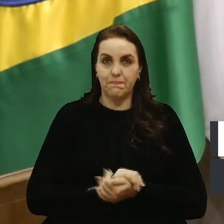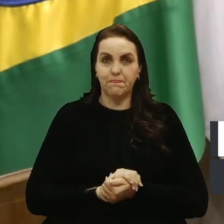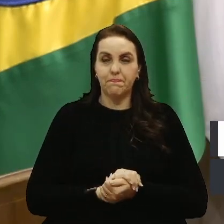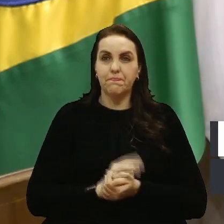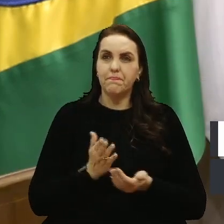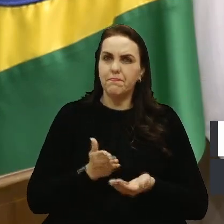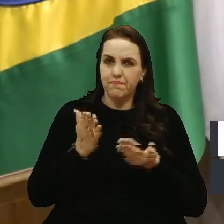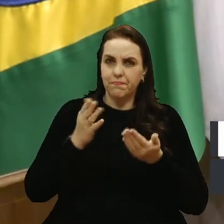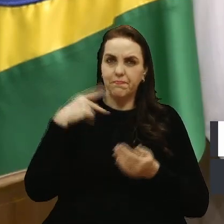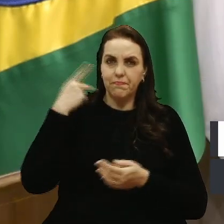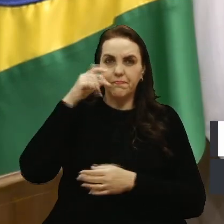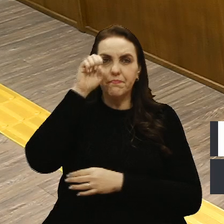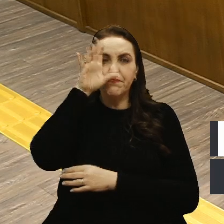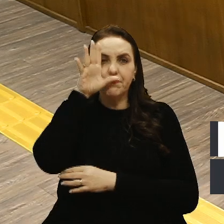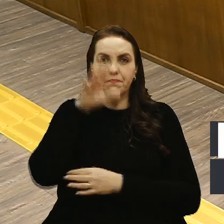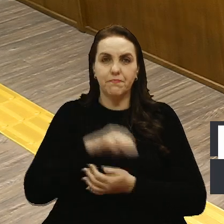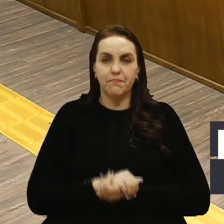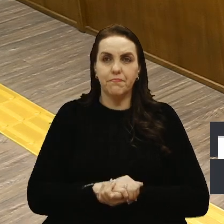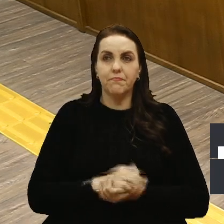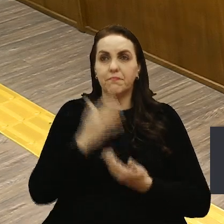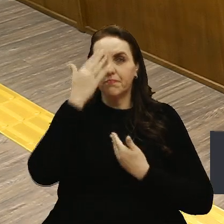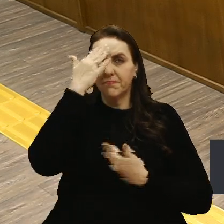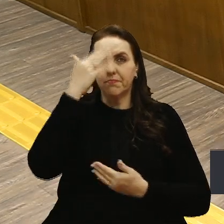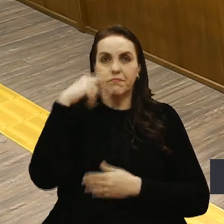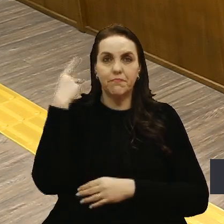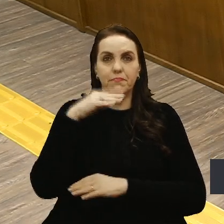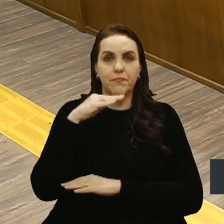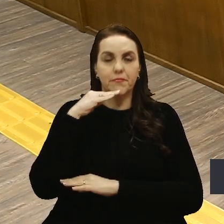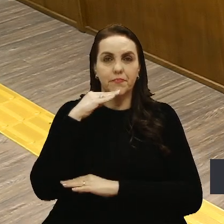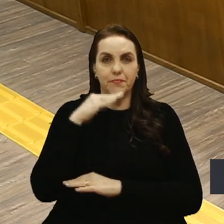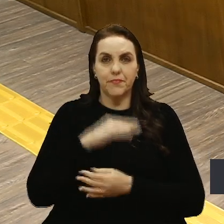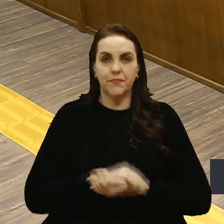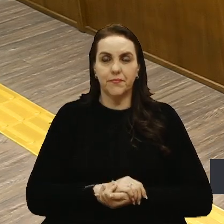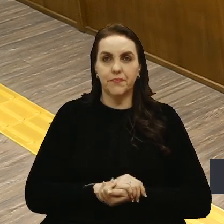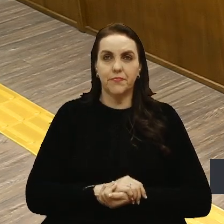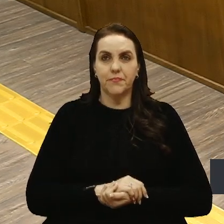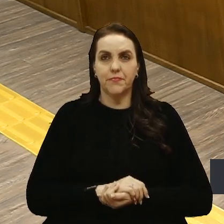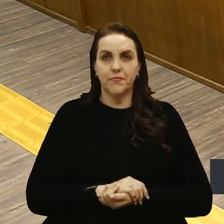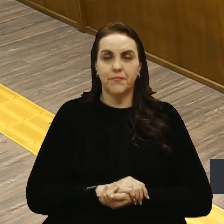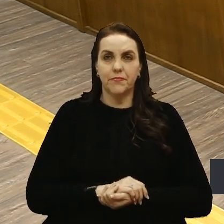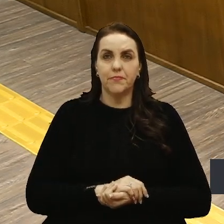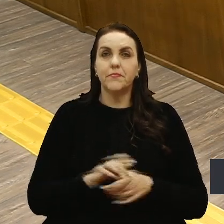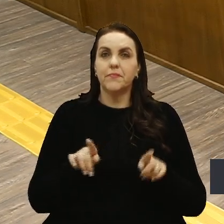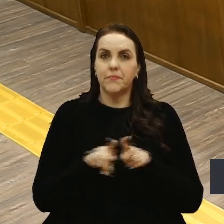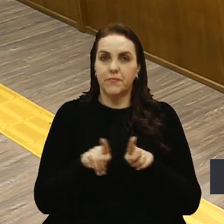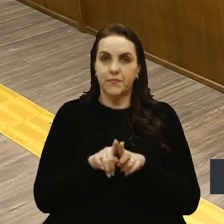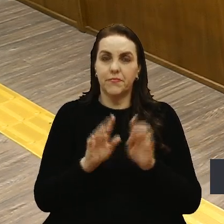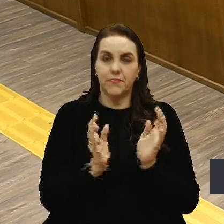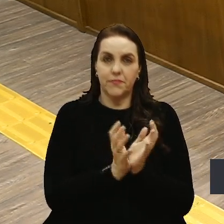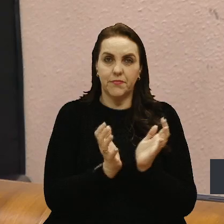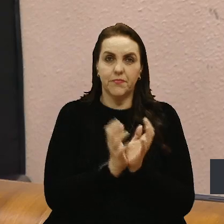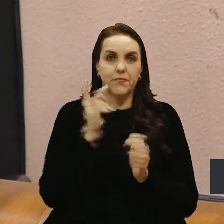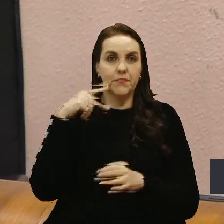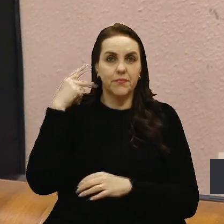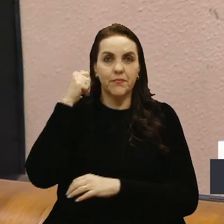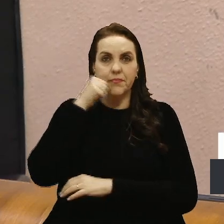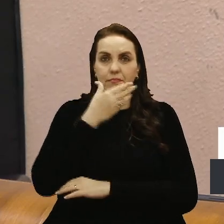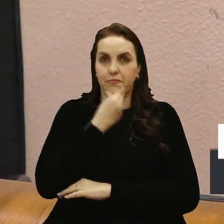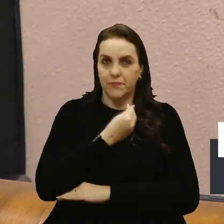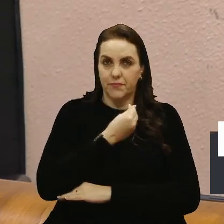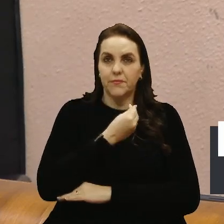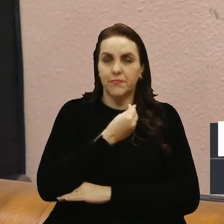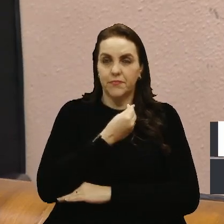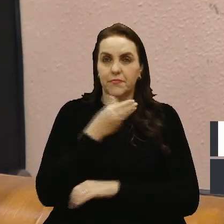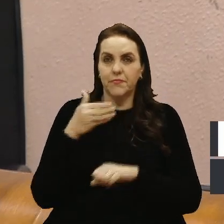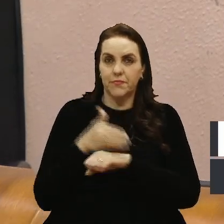parte, vereador Fiuza. Obrigado, vereador Bortola, que juntamente com os colegas vereadores e vereadoras que fizeram